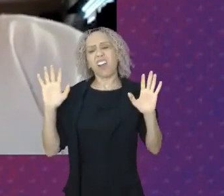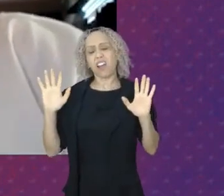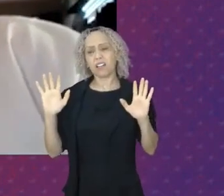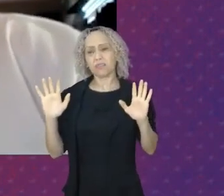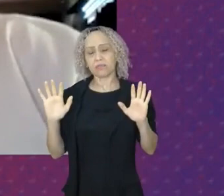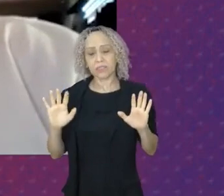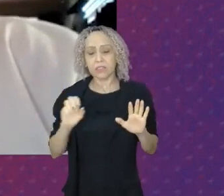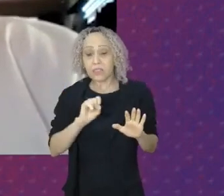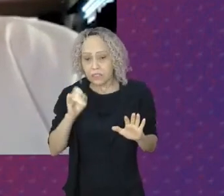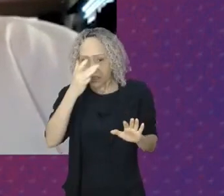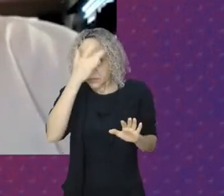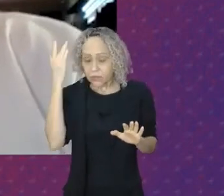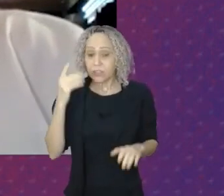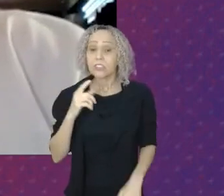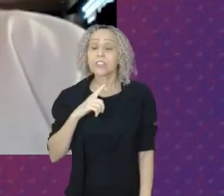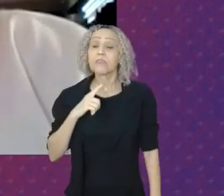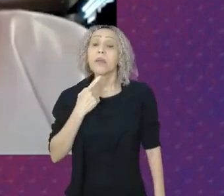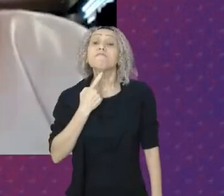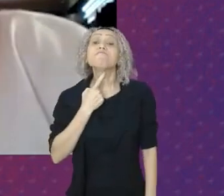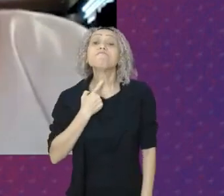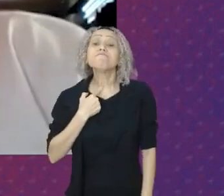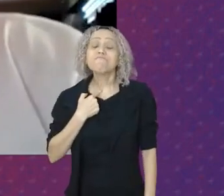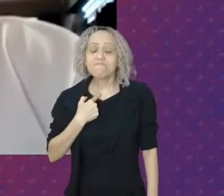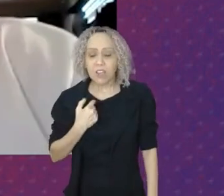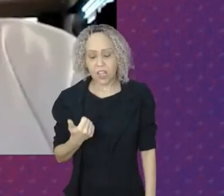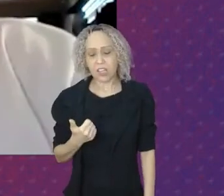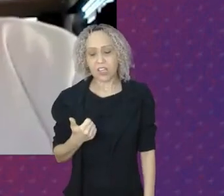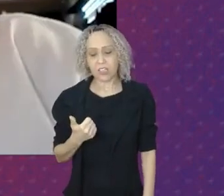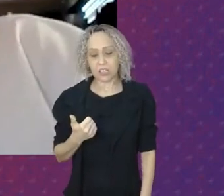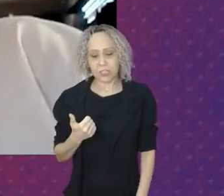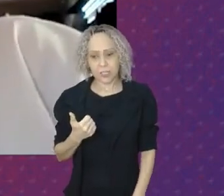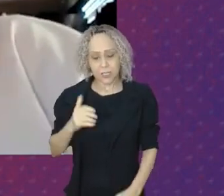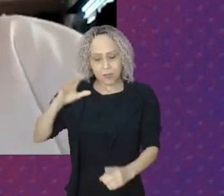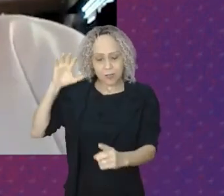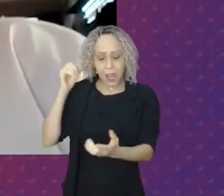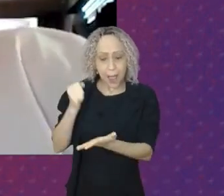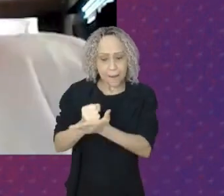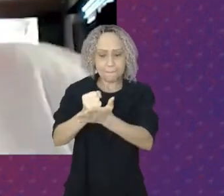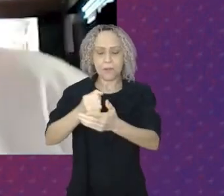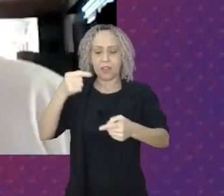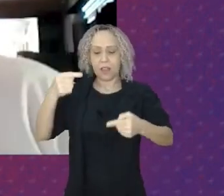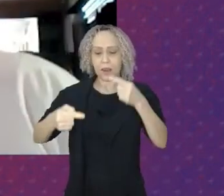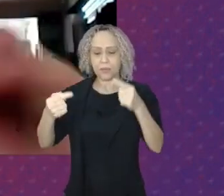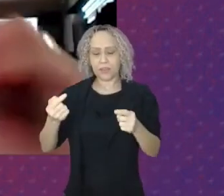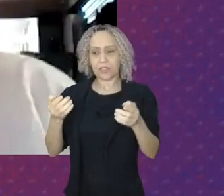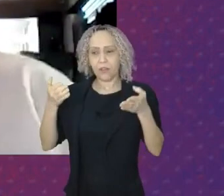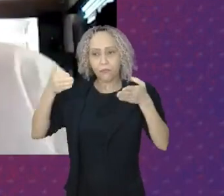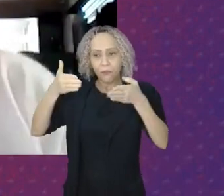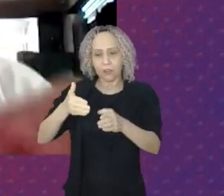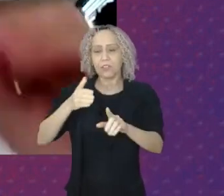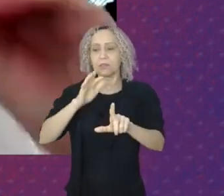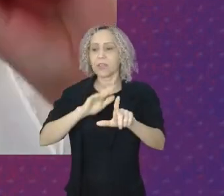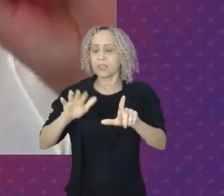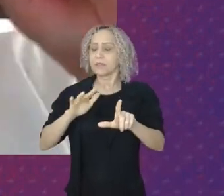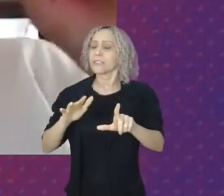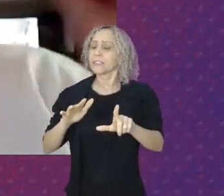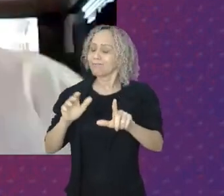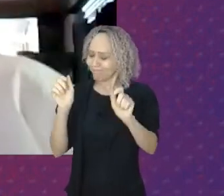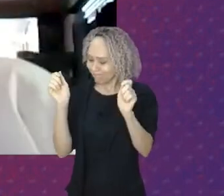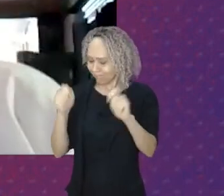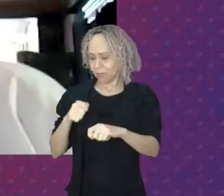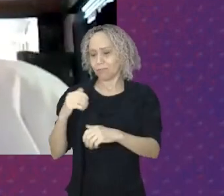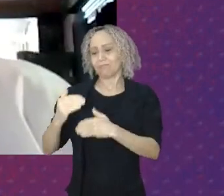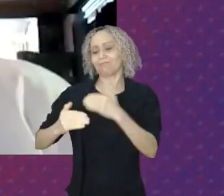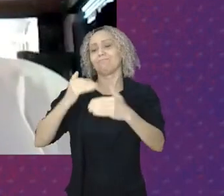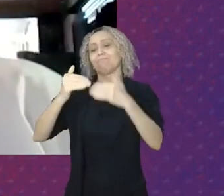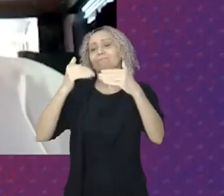dessa política, essa política se desenvolve. Se nós conseguirmos colocar essa política dentro do